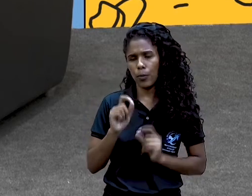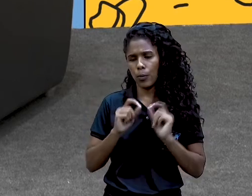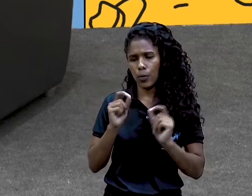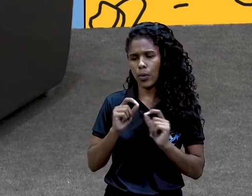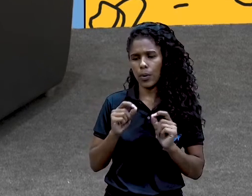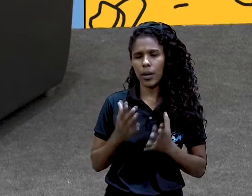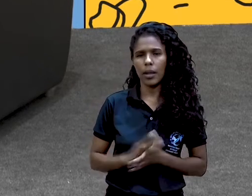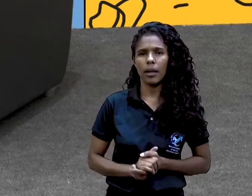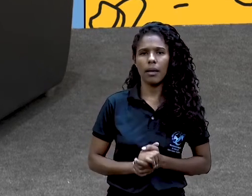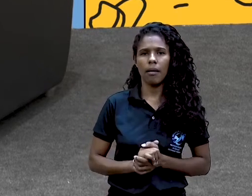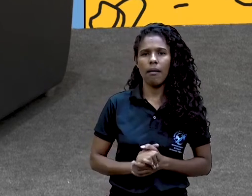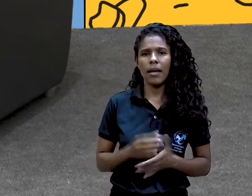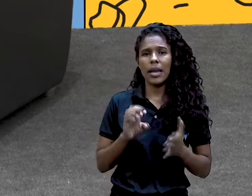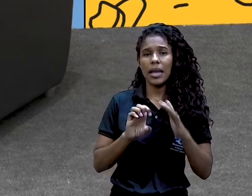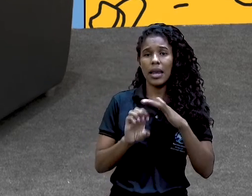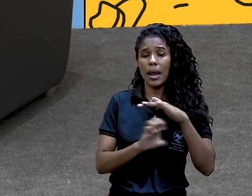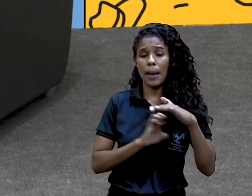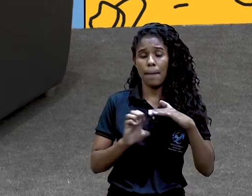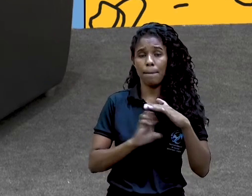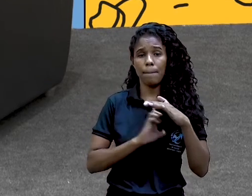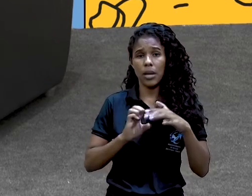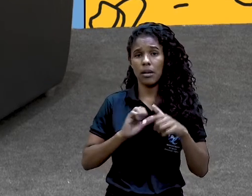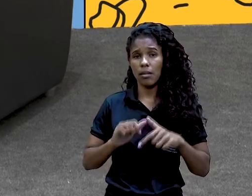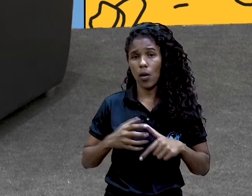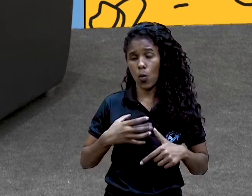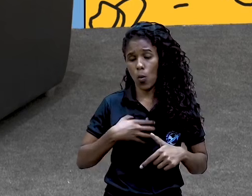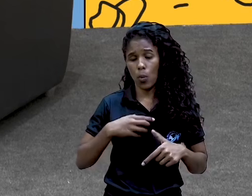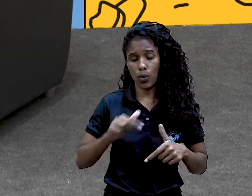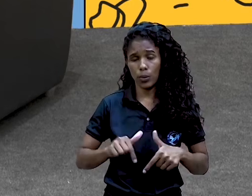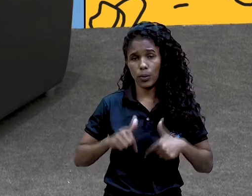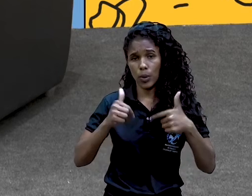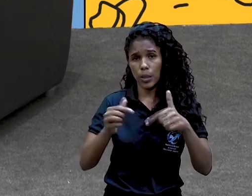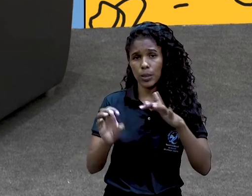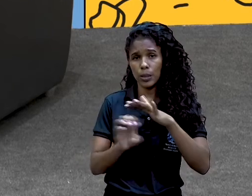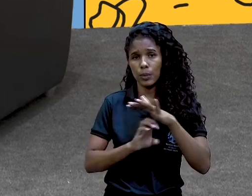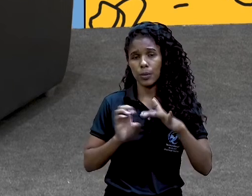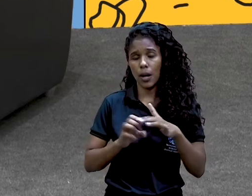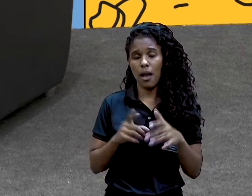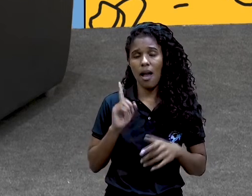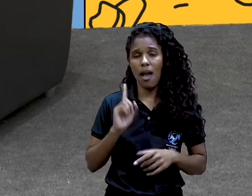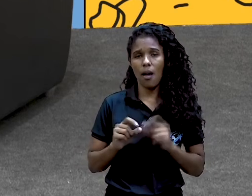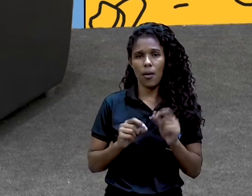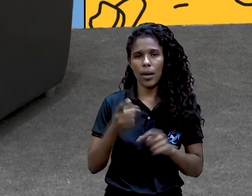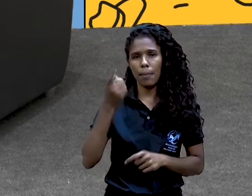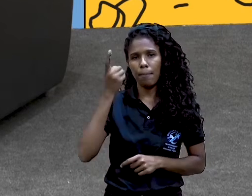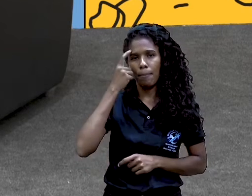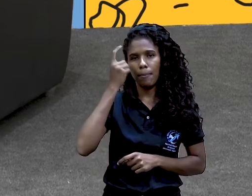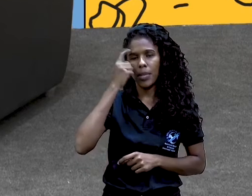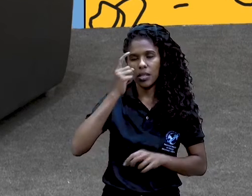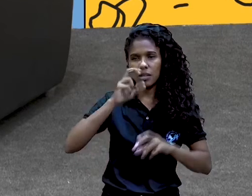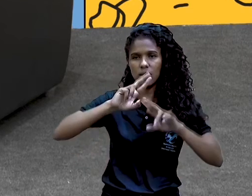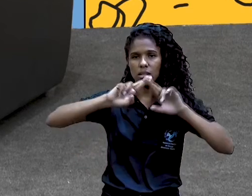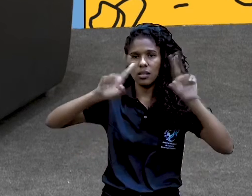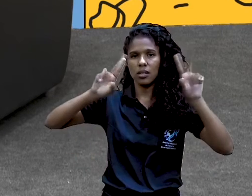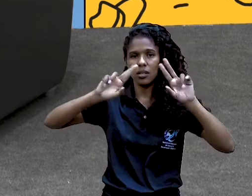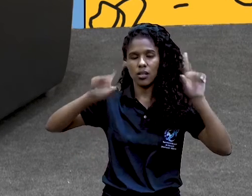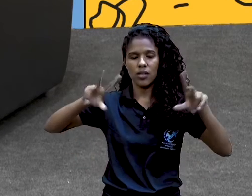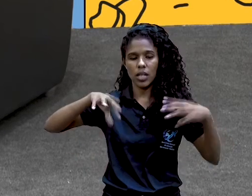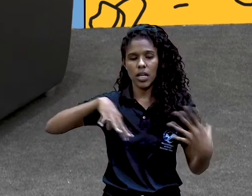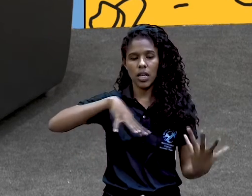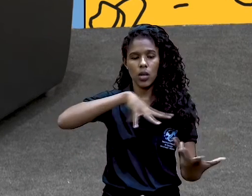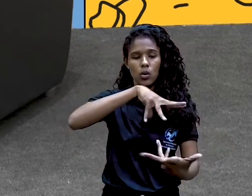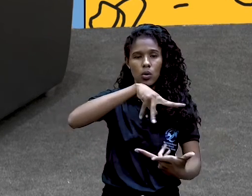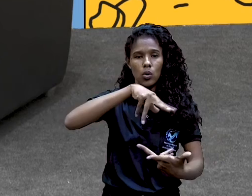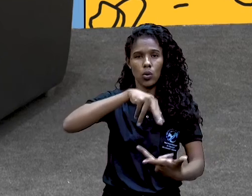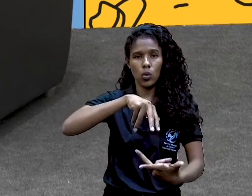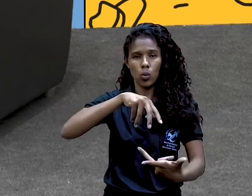valor positivo para esse mundo que nos acolhe. Tá? É pensar de maneira diferente, fora da caixinha. Sabe o que quer dizer pensar fora da